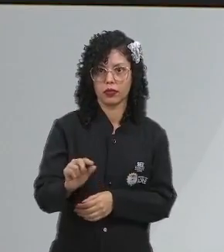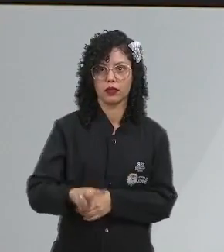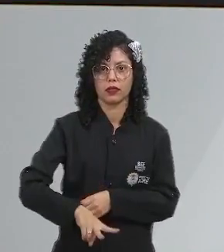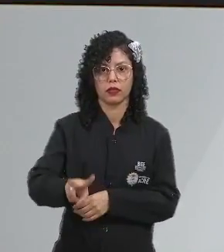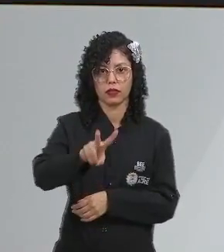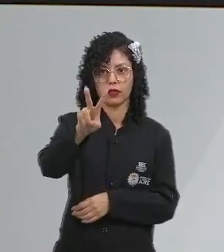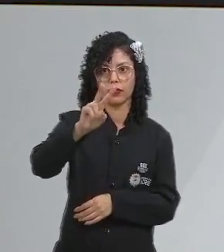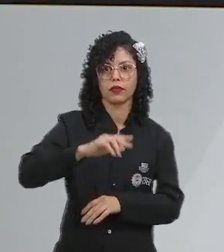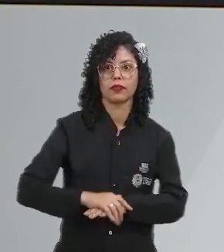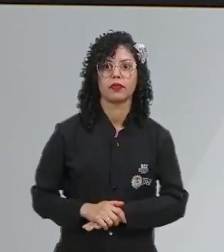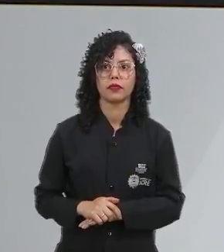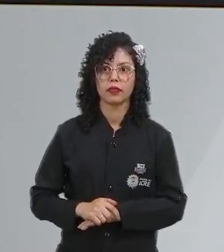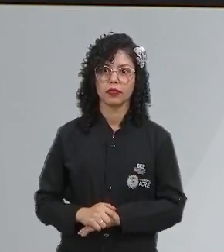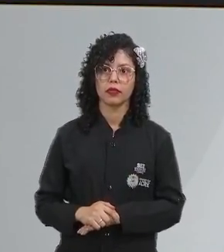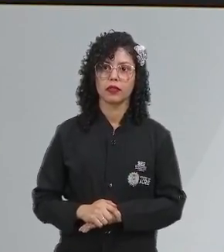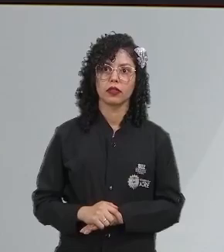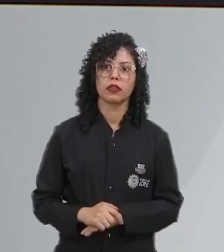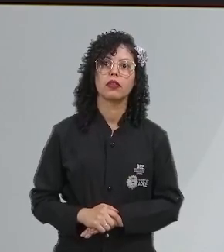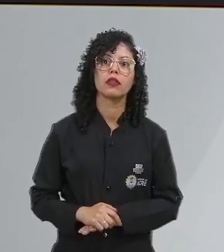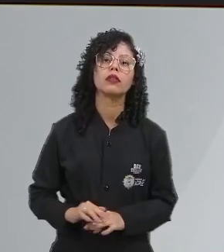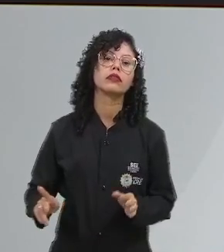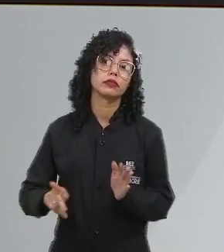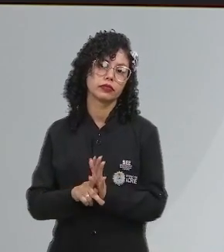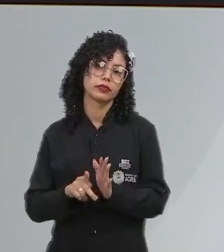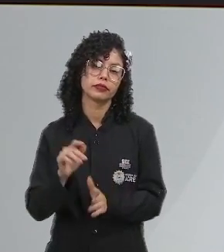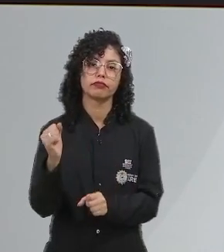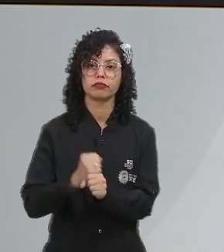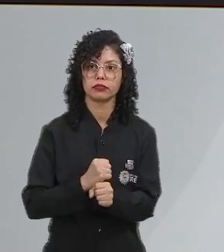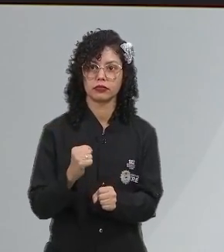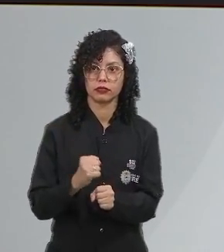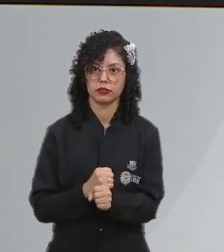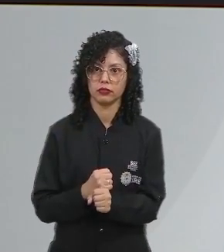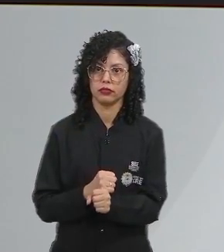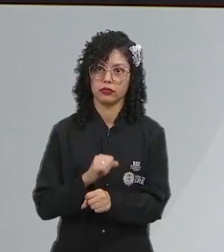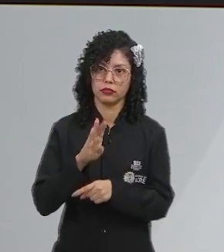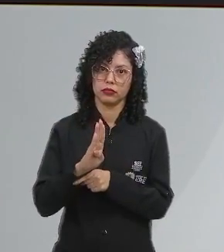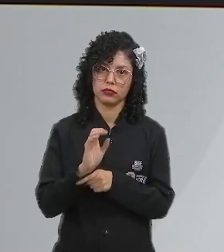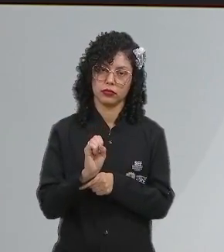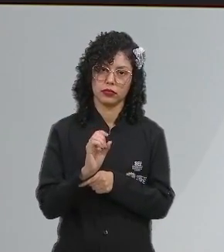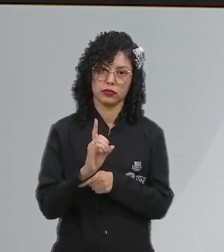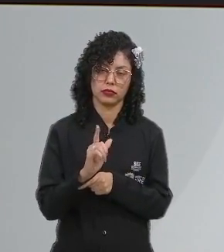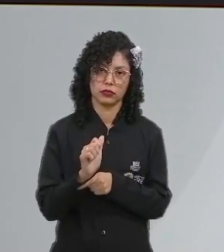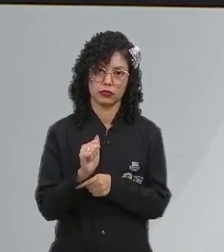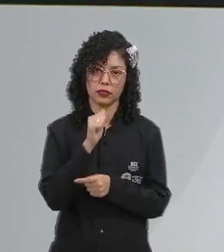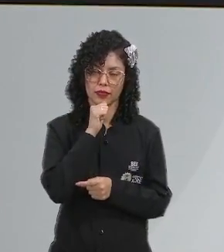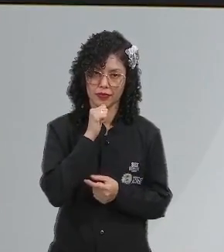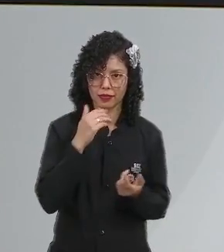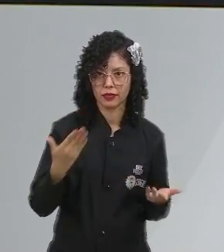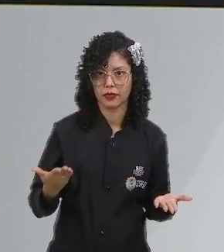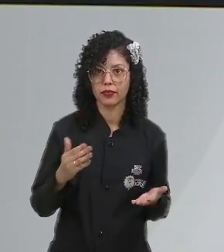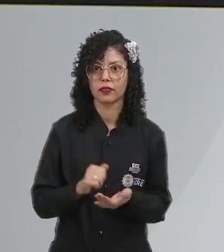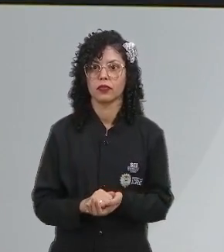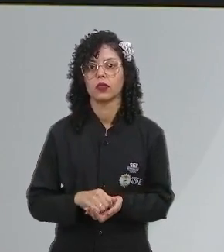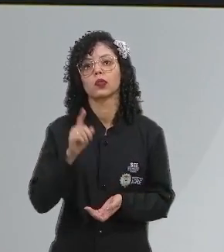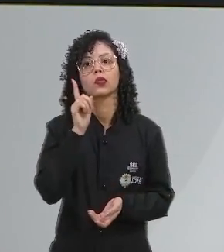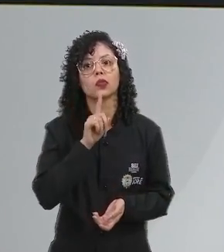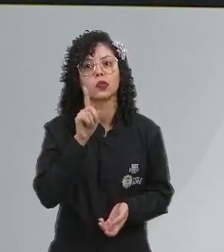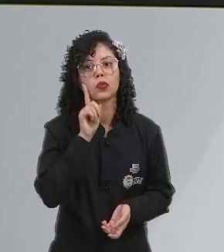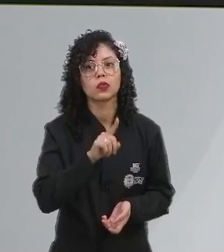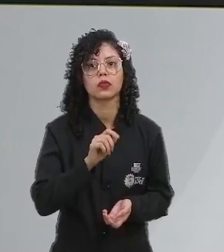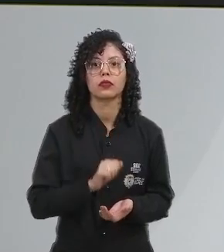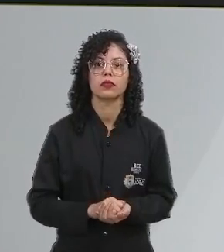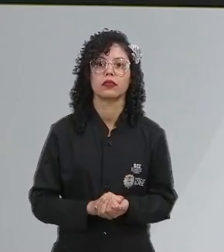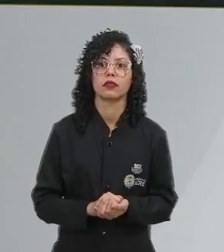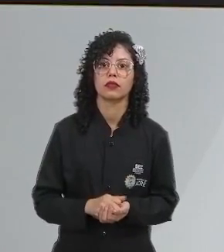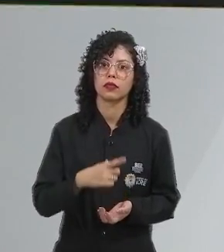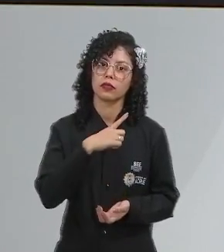desse produto? Pois é, justamente no ano em que a Bolsa de Valores quebrou e que os Estados Unidos da